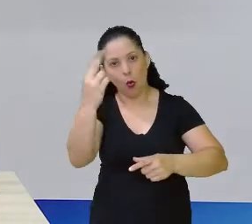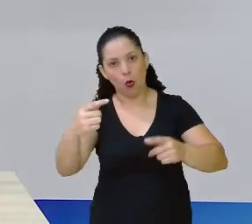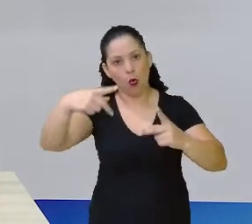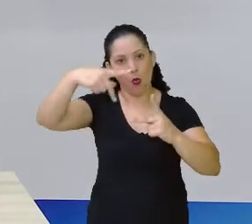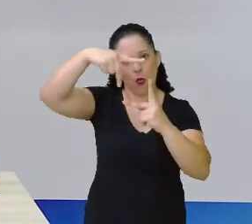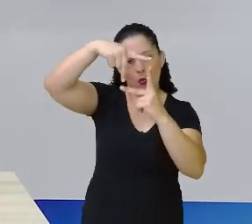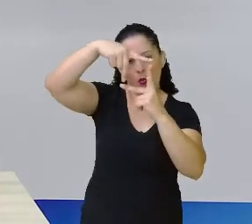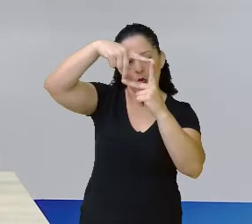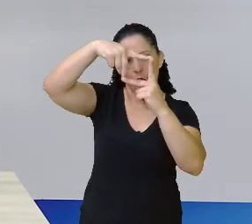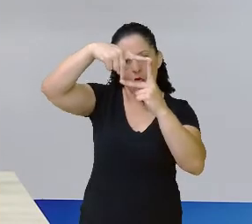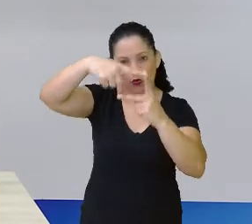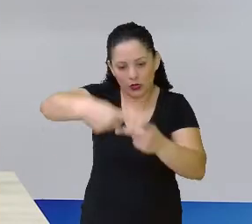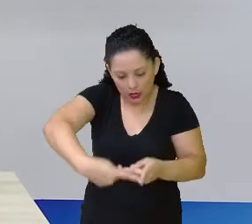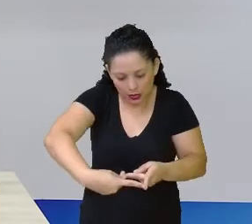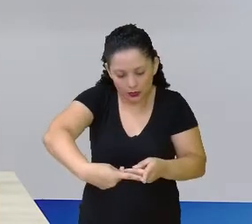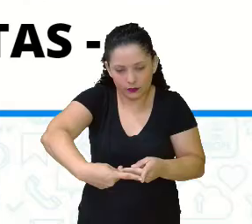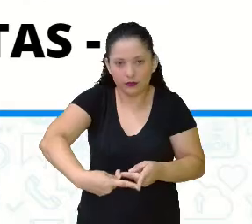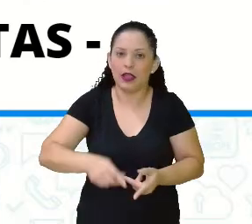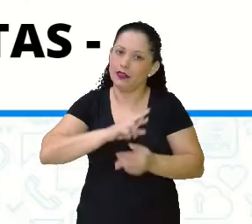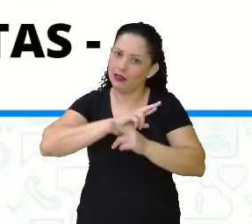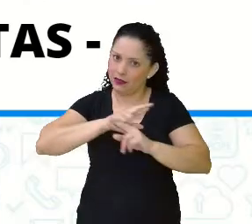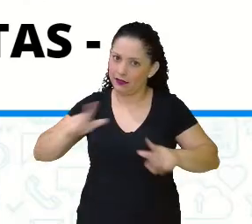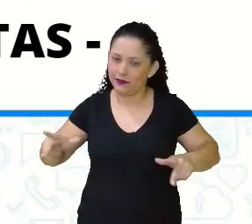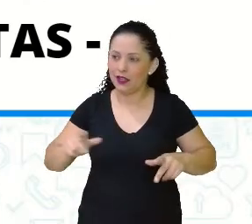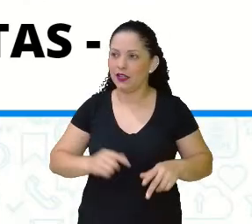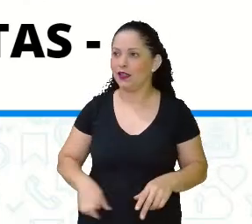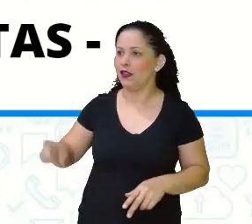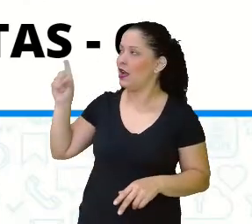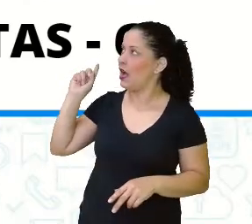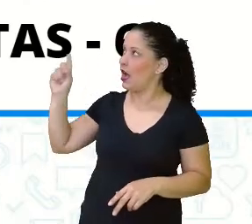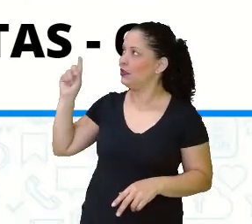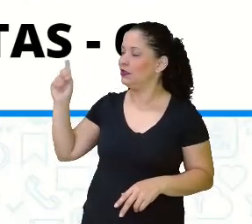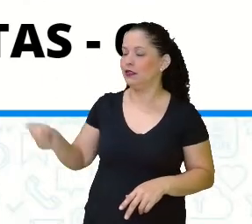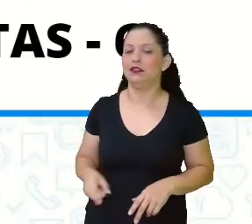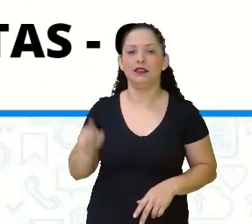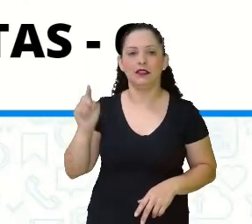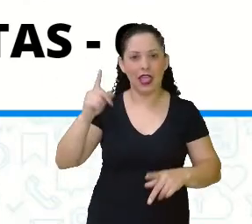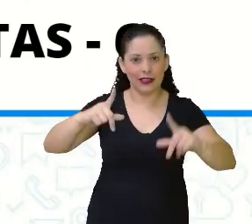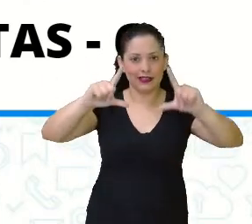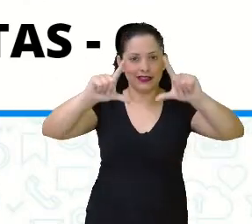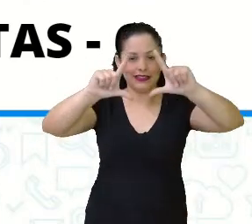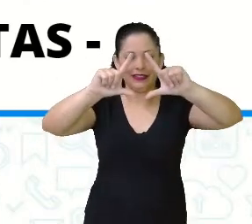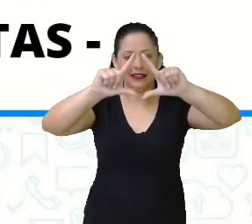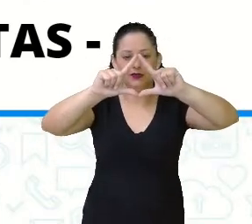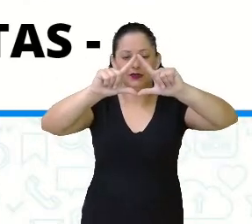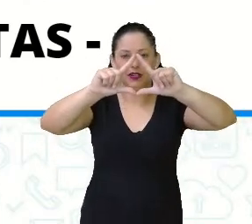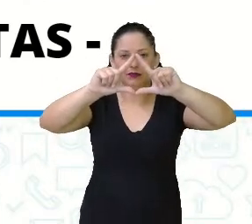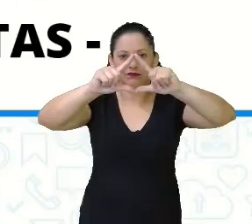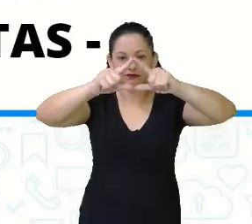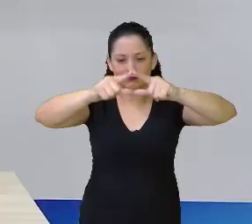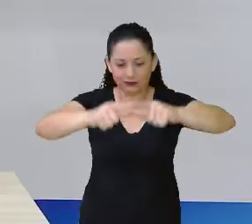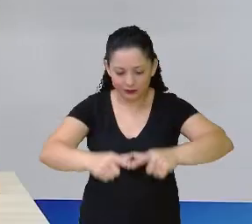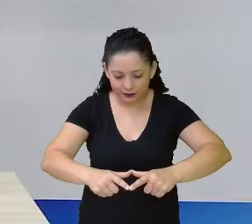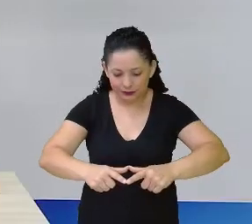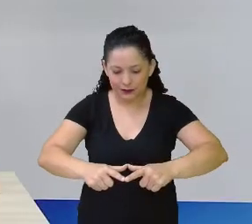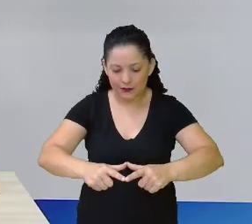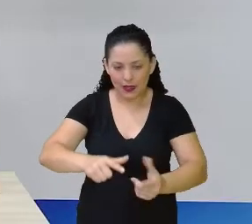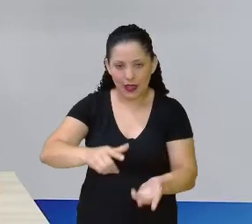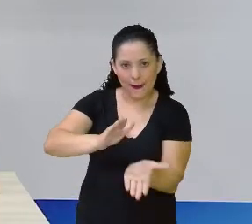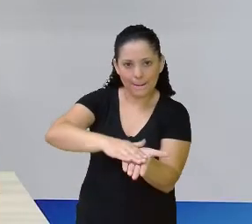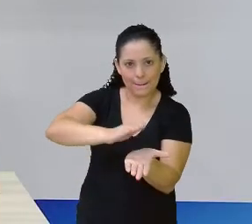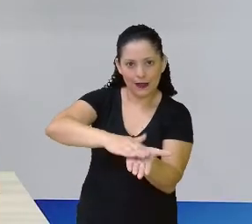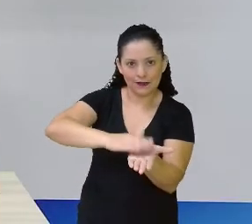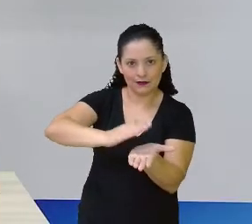Aqui eu tenho uma pirâmide de base triangular. Por quê? A minha base é um triângulo. Tem um exemplo dela aqui,